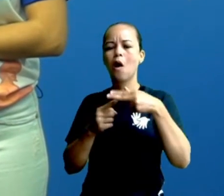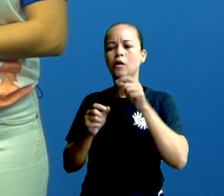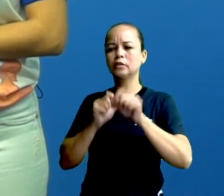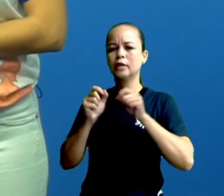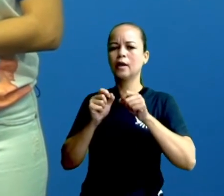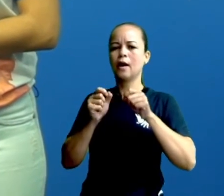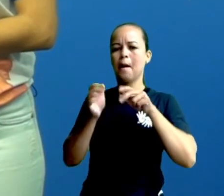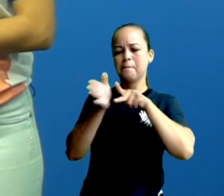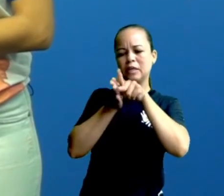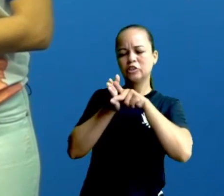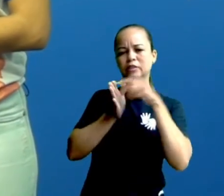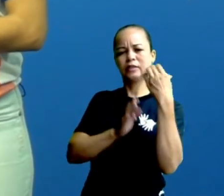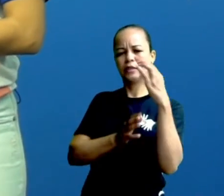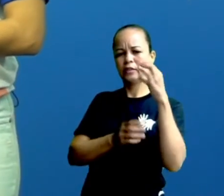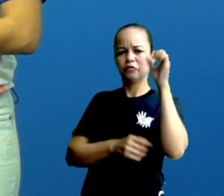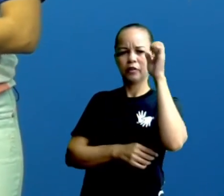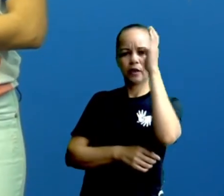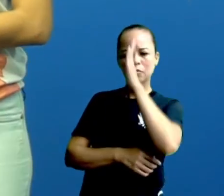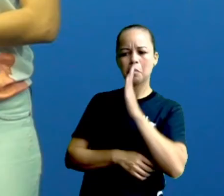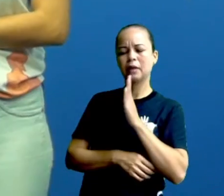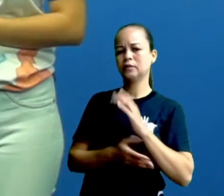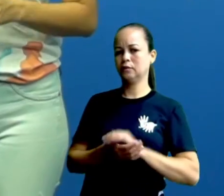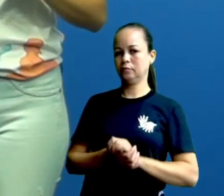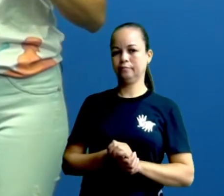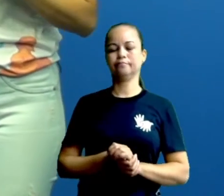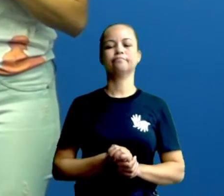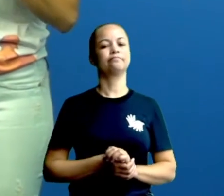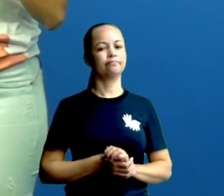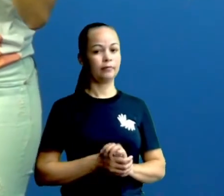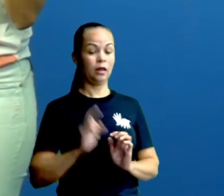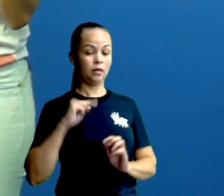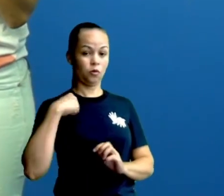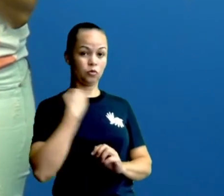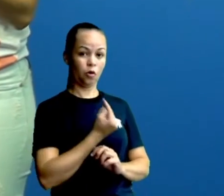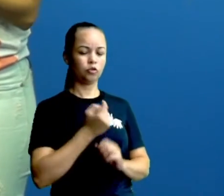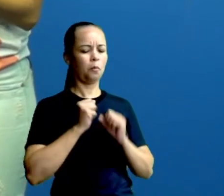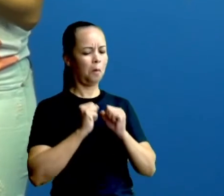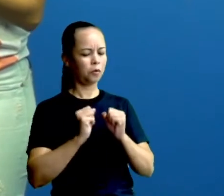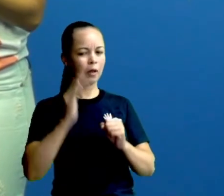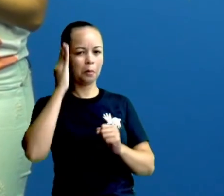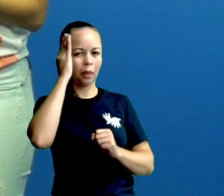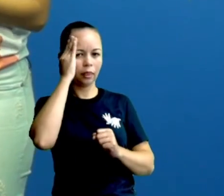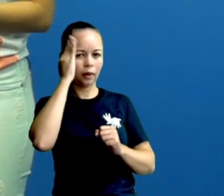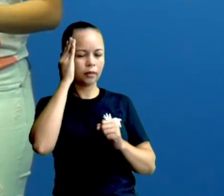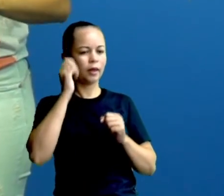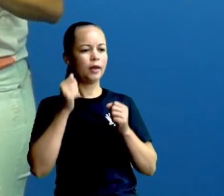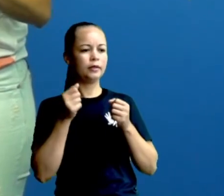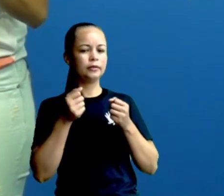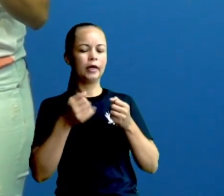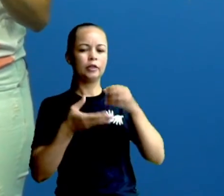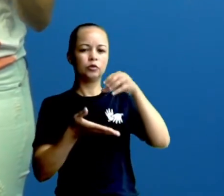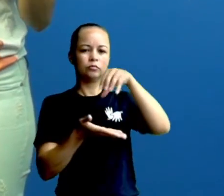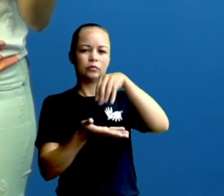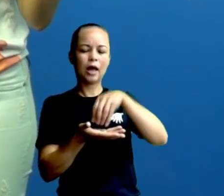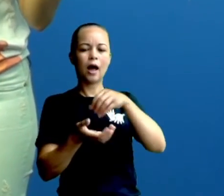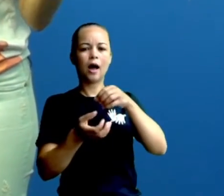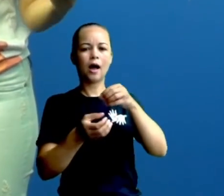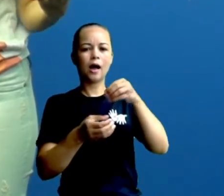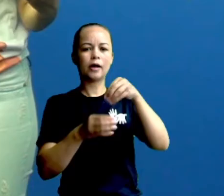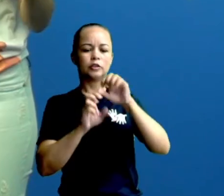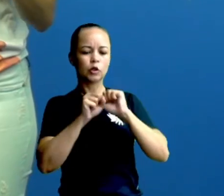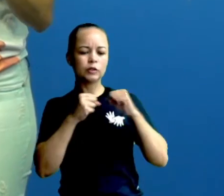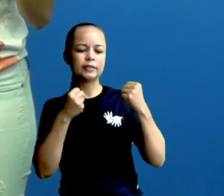no Brasil? Aí a gente pode compreender que dentro da sociedade de classes, que dentro